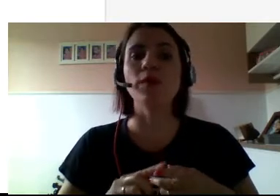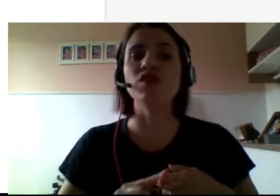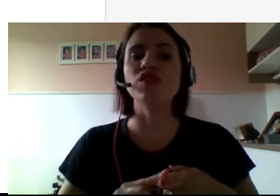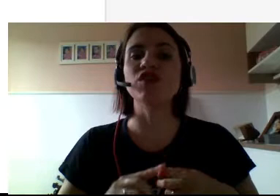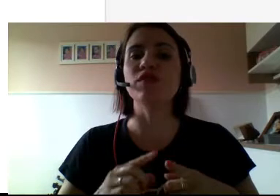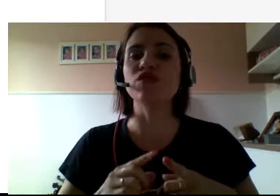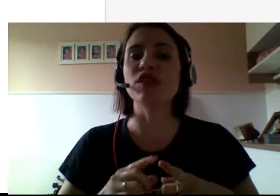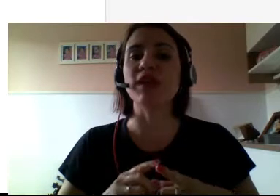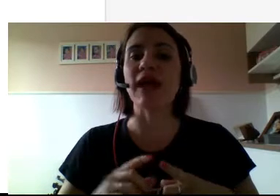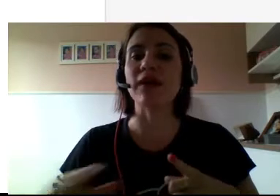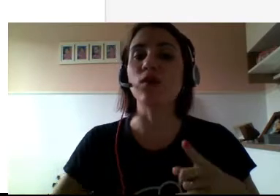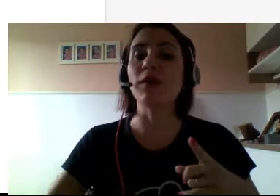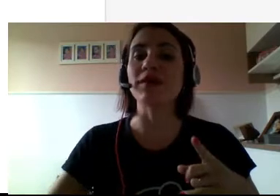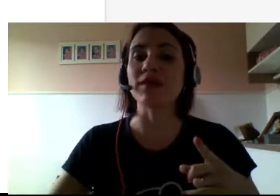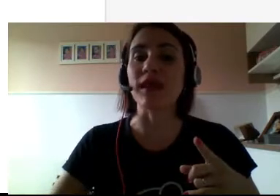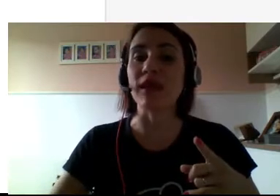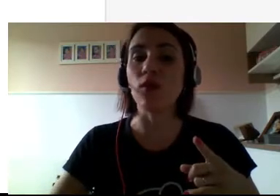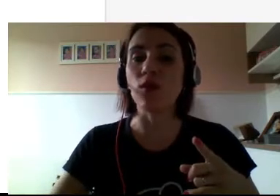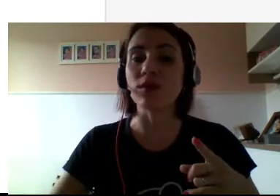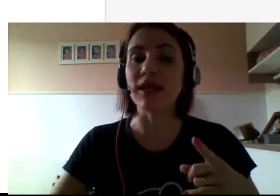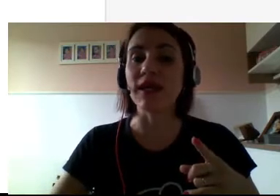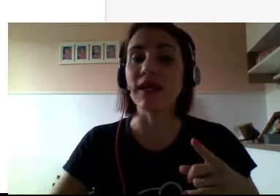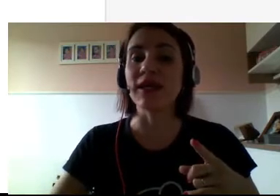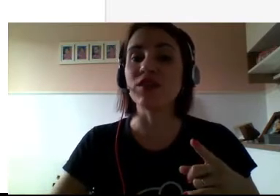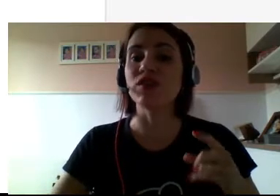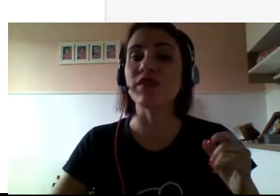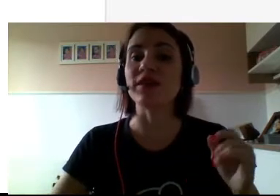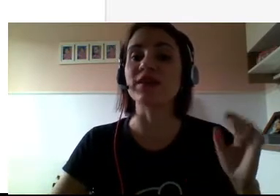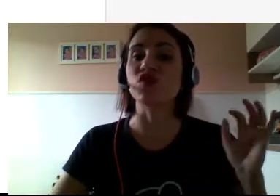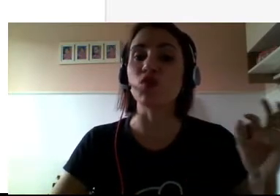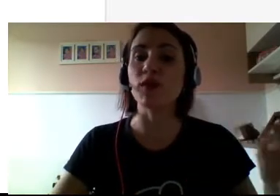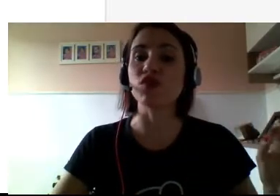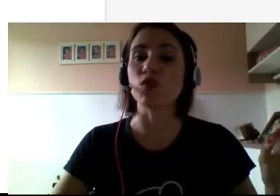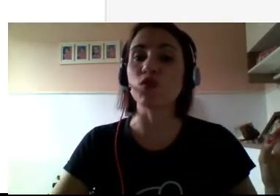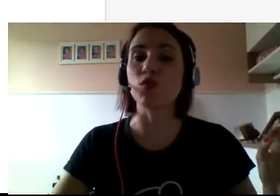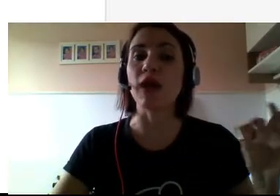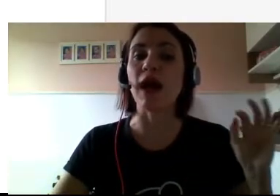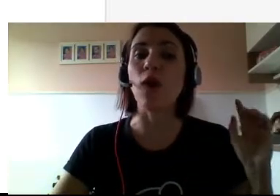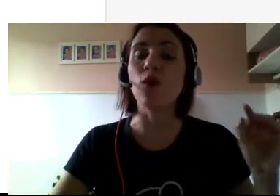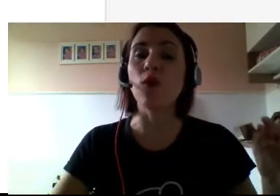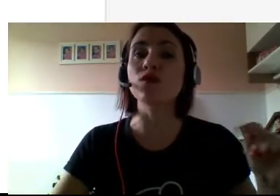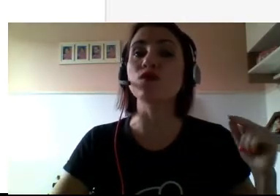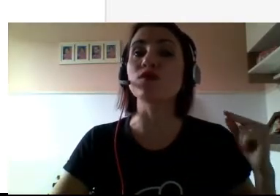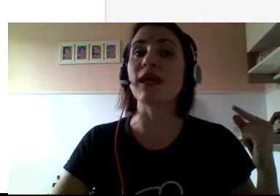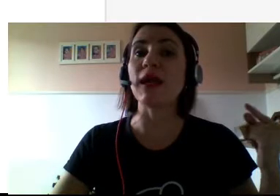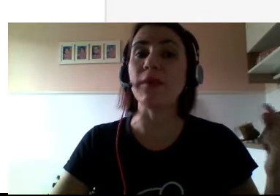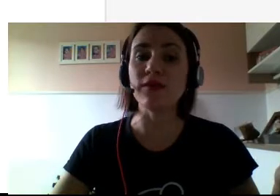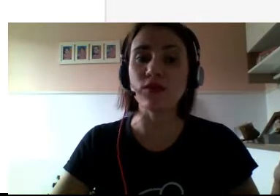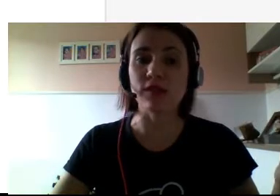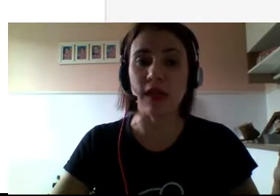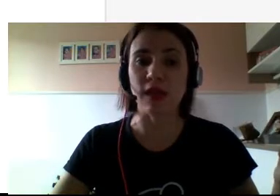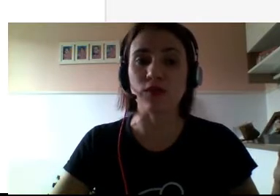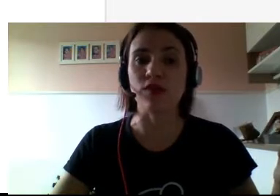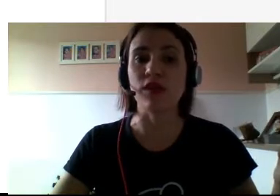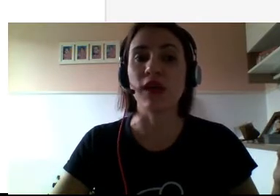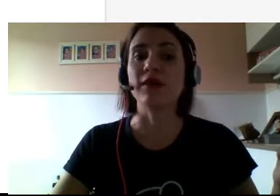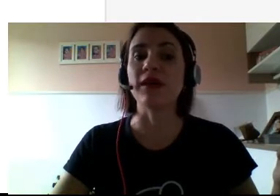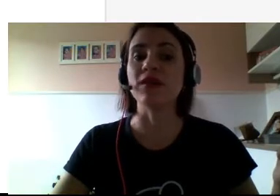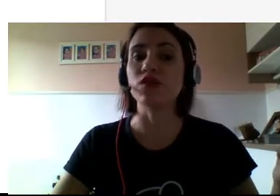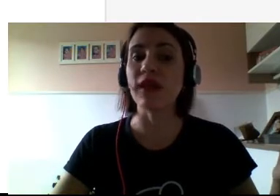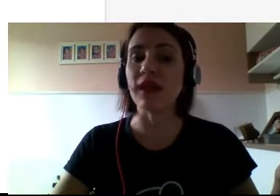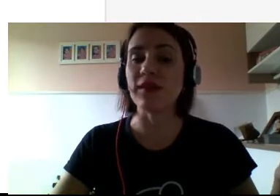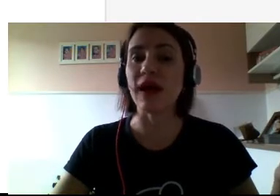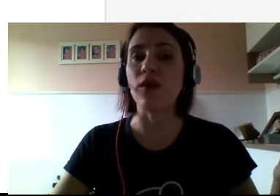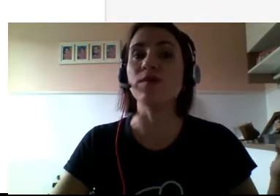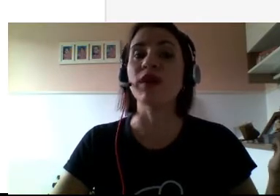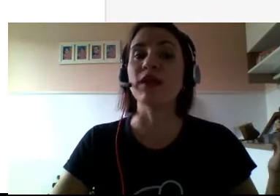como objetivo de criar uma cena curta que tivessem sua estrutura alguns dos elementos cênicos